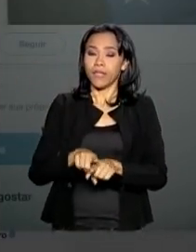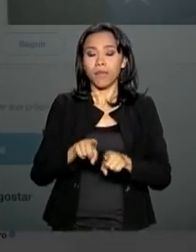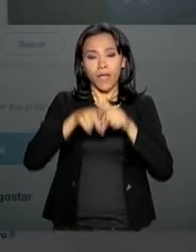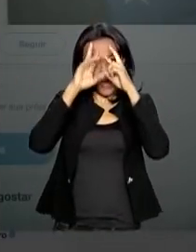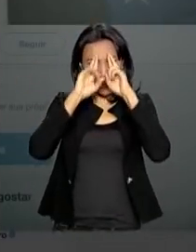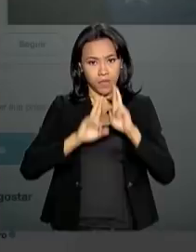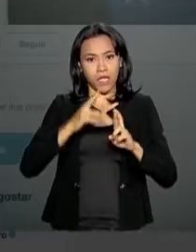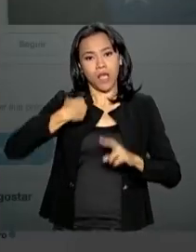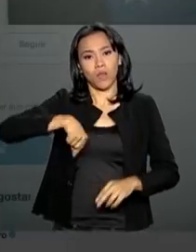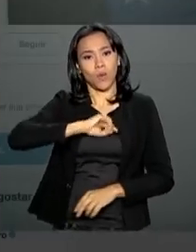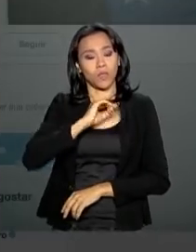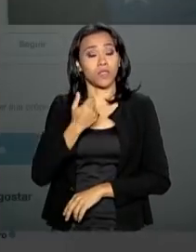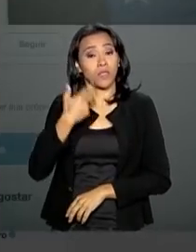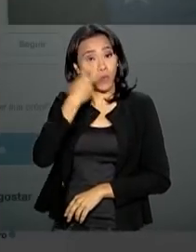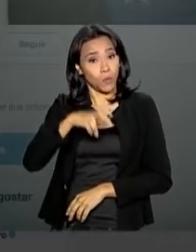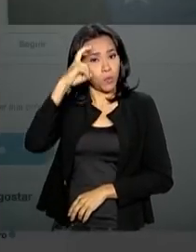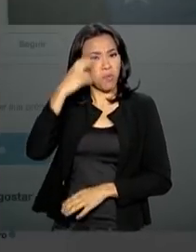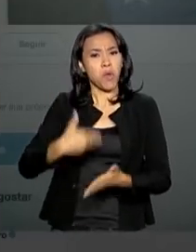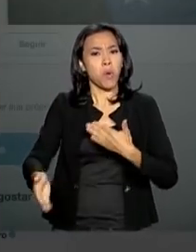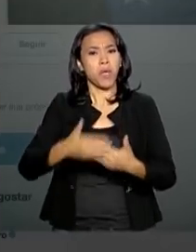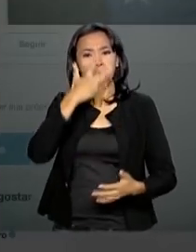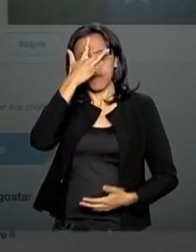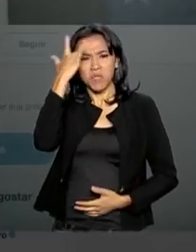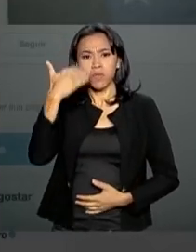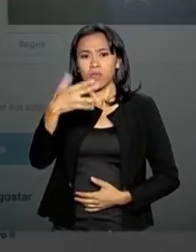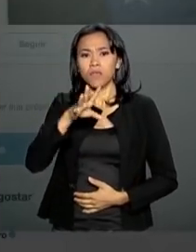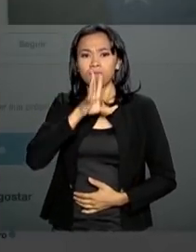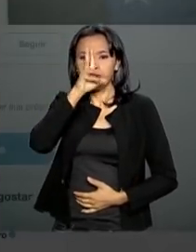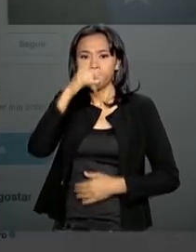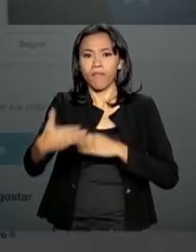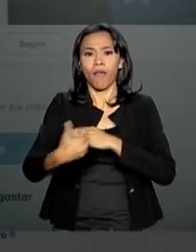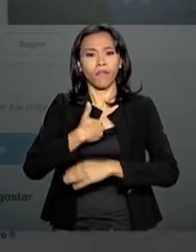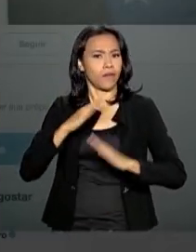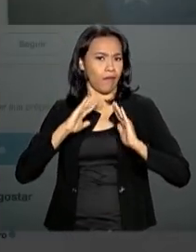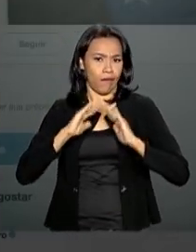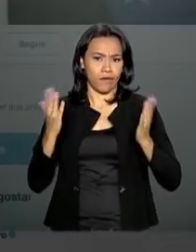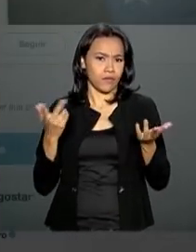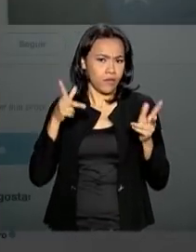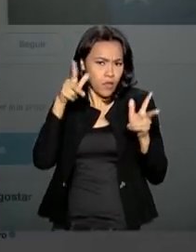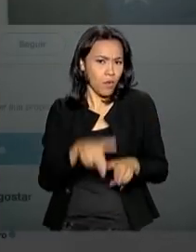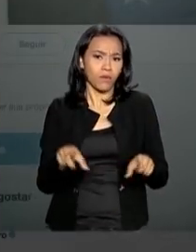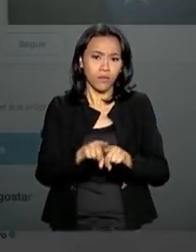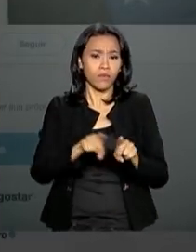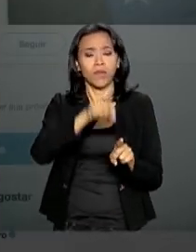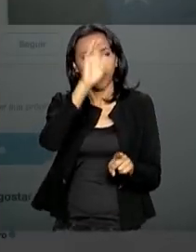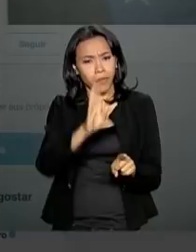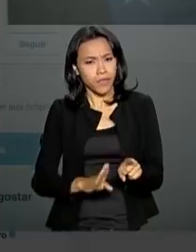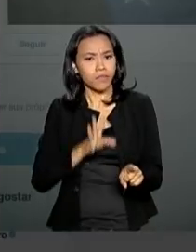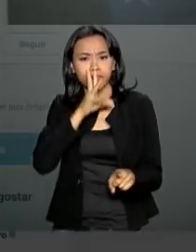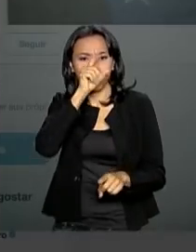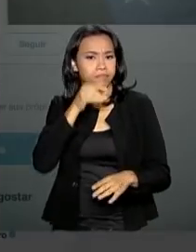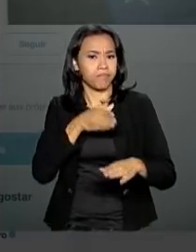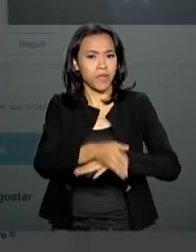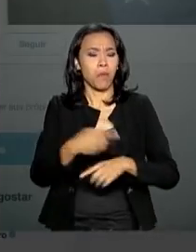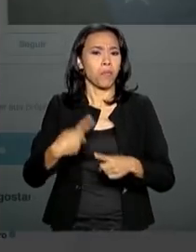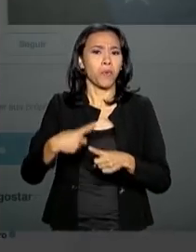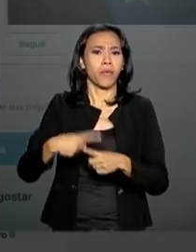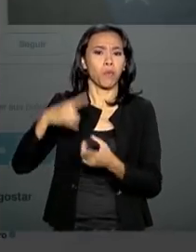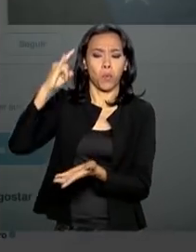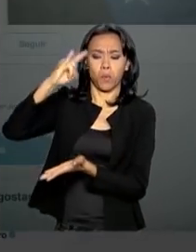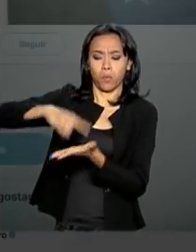Jair bolsonaro que entra em nossa casa e nem será qualquer um que entrará no Brasil via pacto adotado por